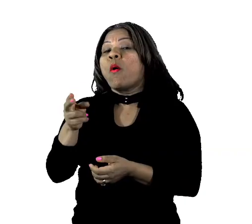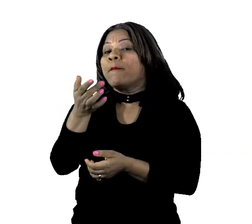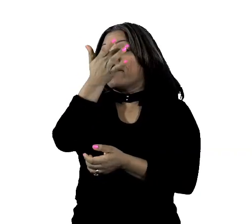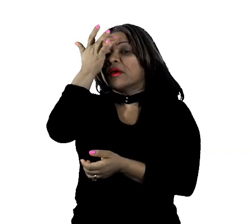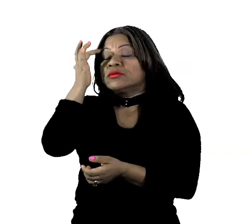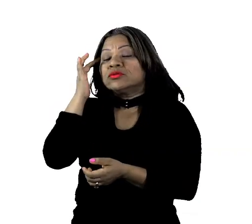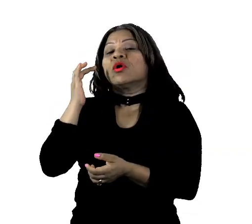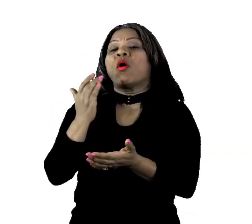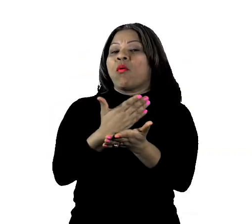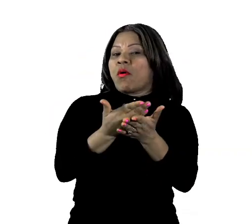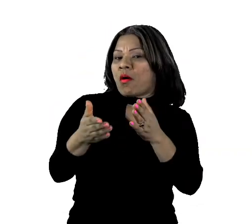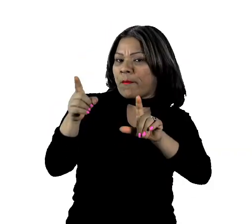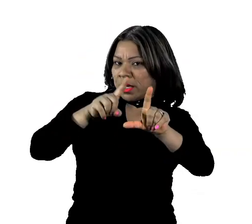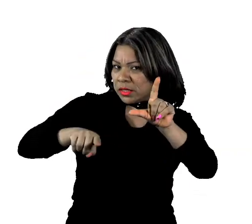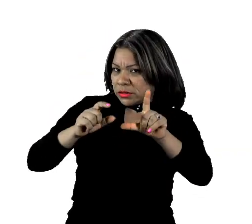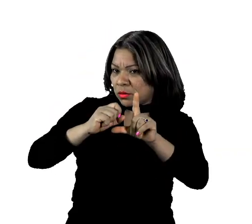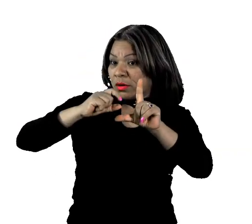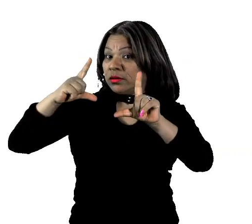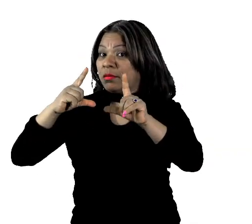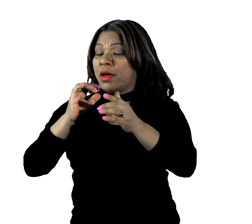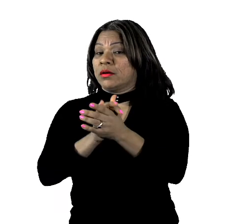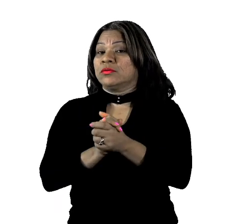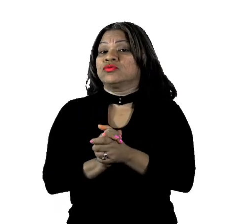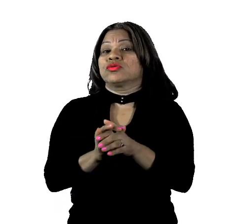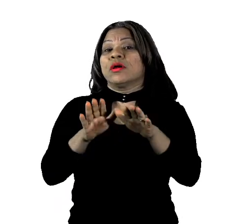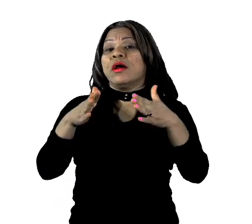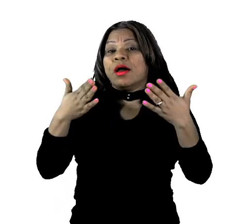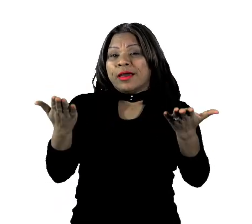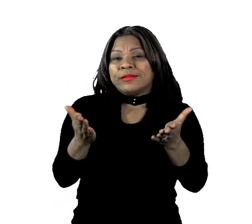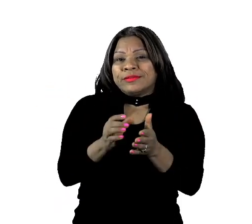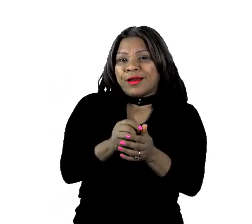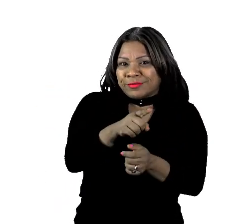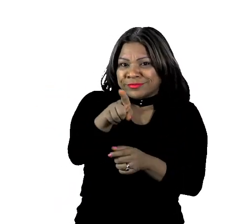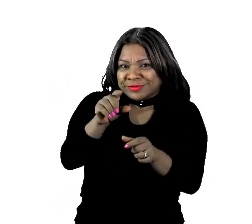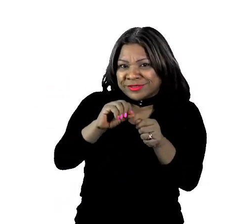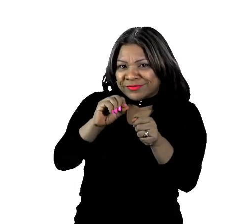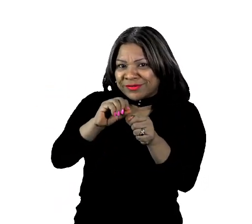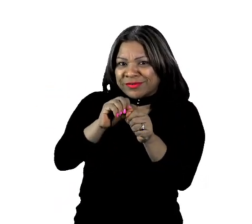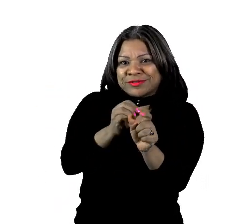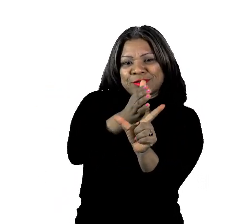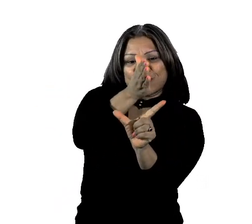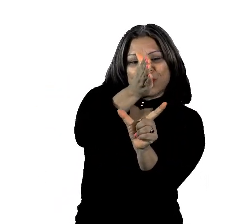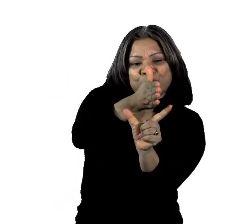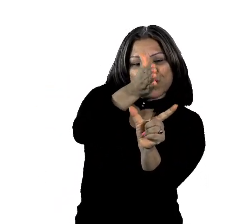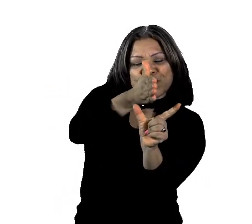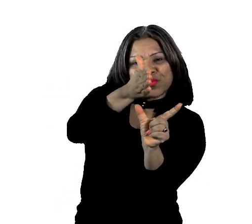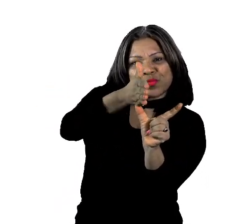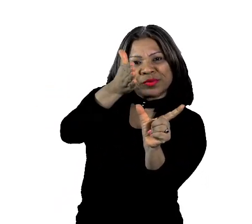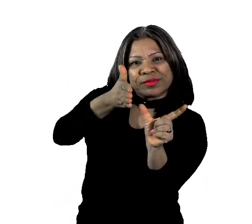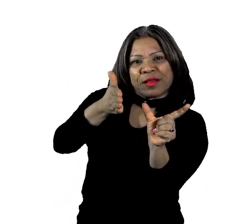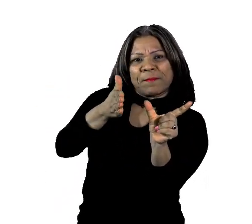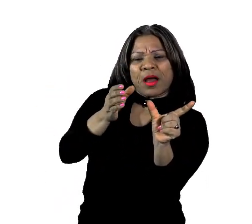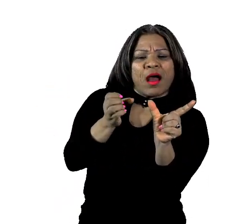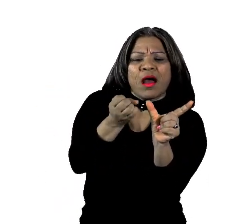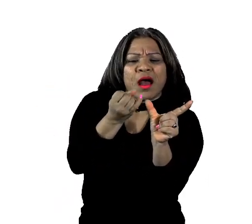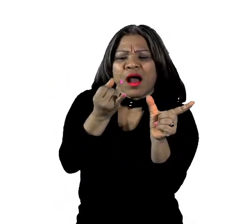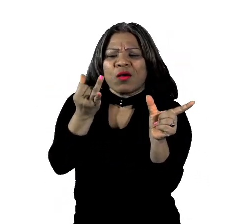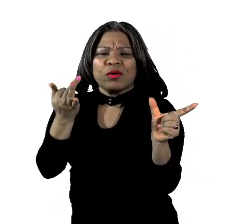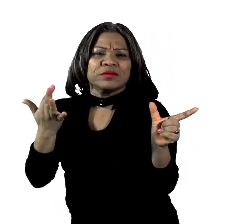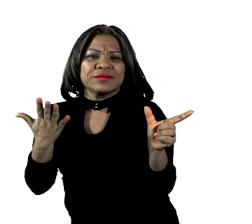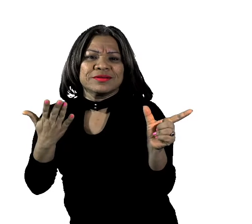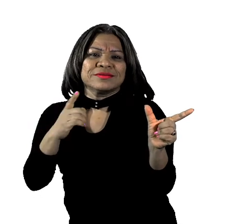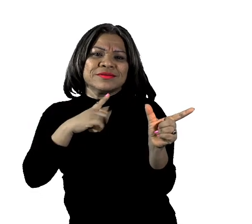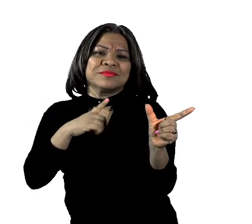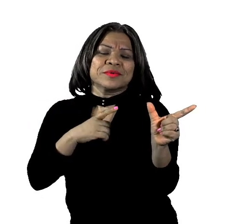Leia cada uma delas, separe as sílabas dessas palavras para ver quantas sílabas cada uma delas, quantas